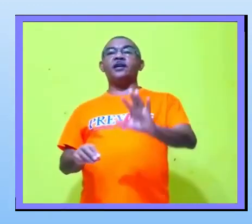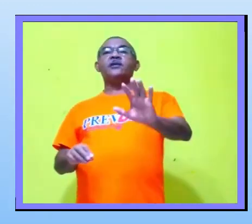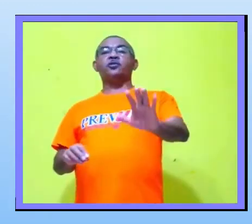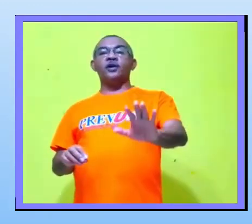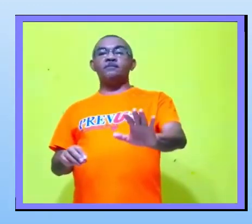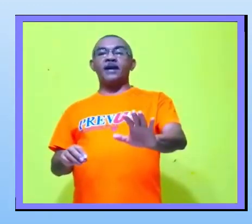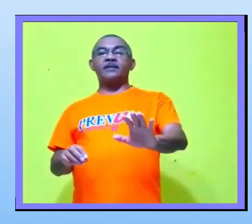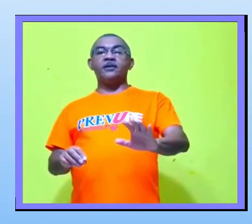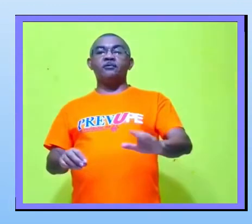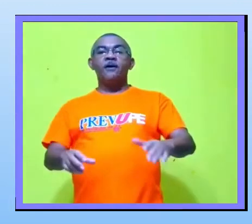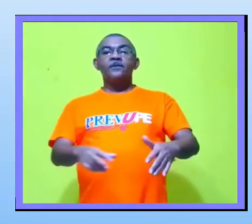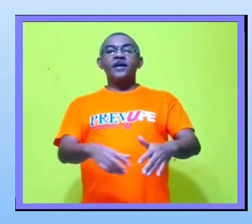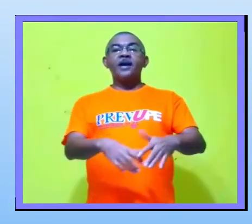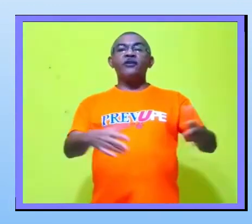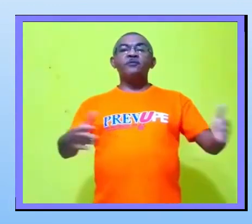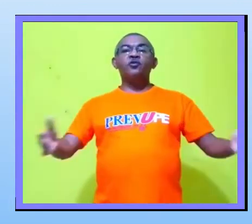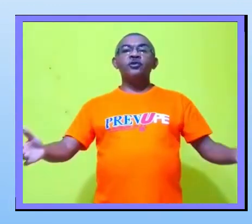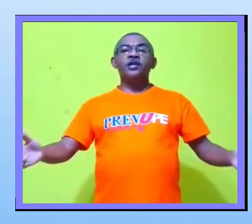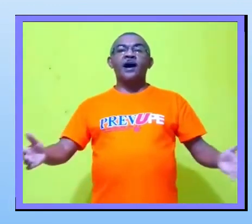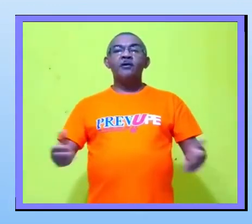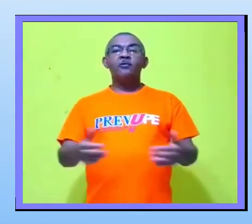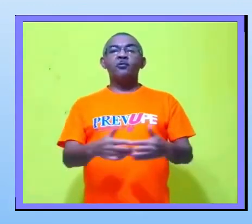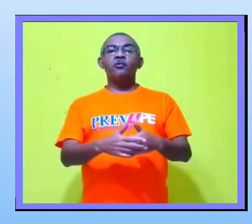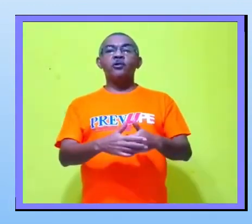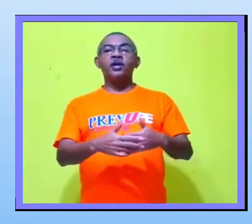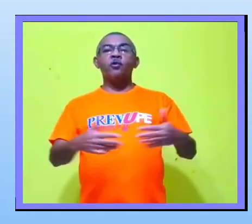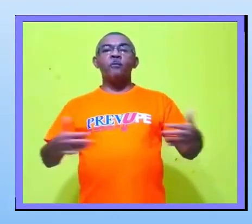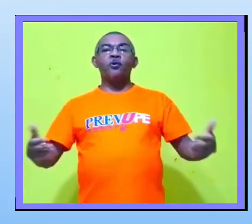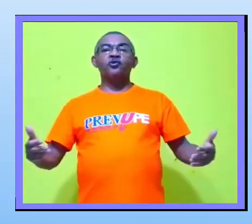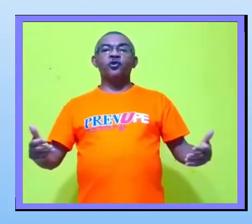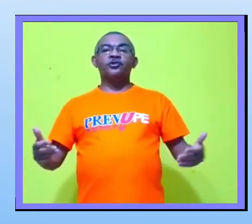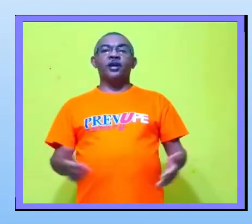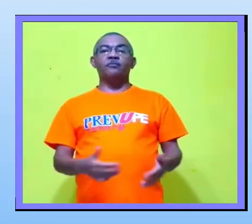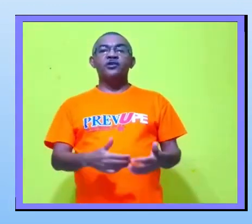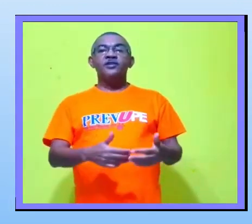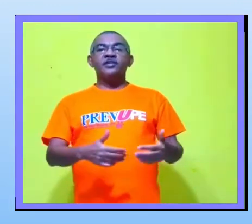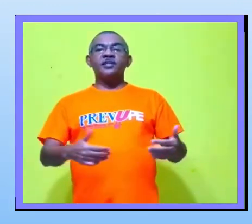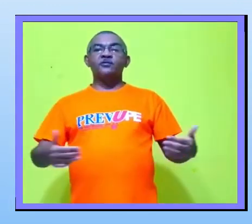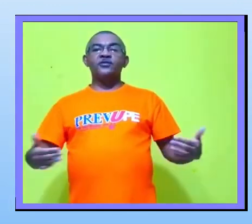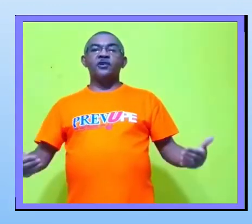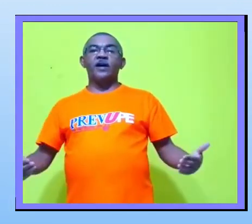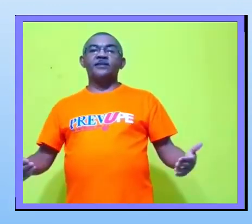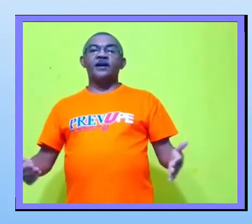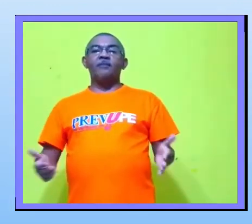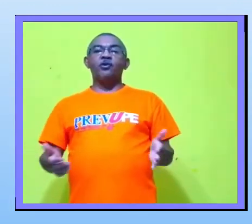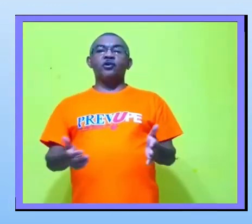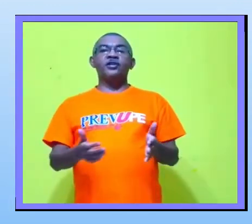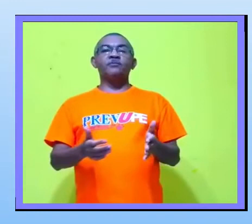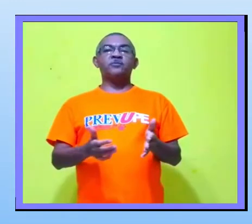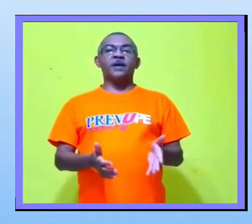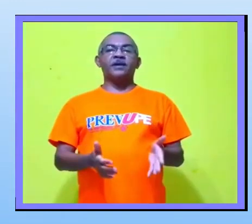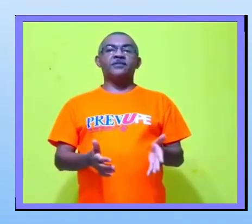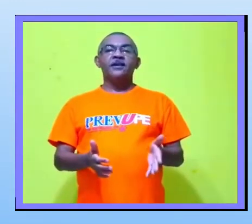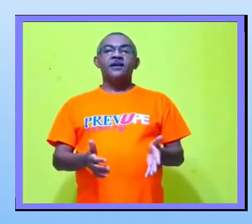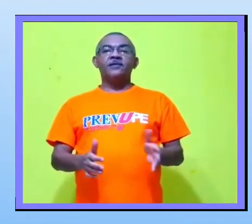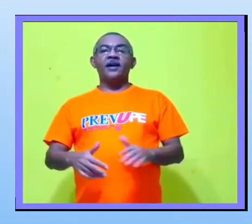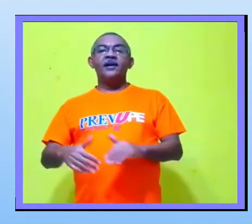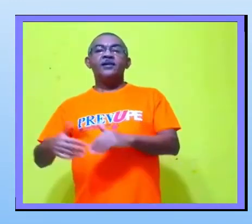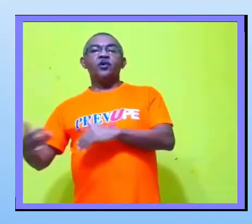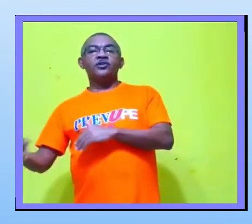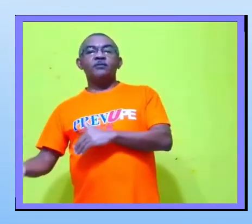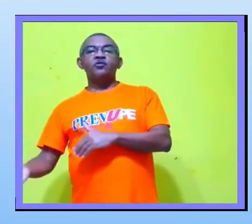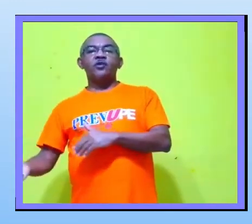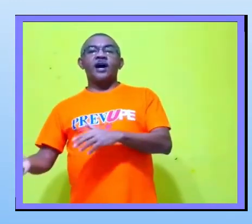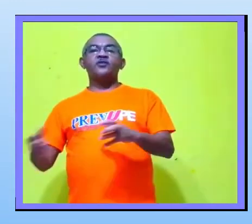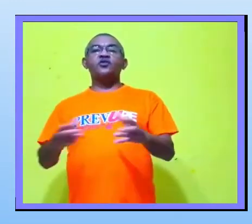nomenclatura dele, 2-metil. E aí vamos contar. Que composto nós temos? Se eles são 5 átomos de carbono, nós temos pente.